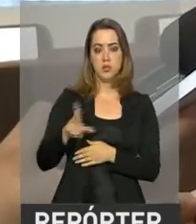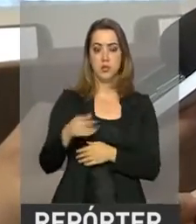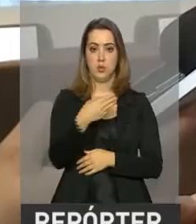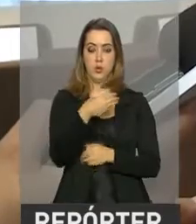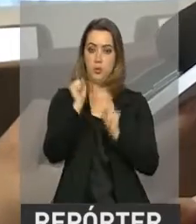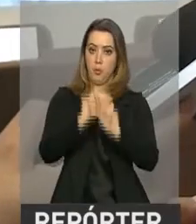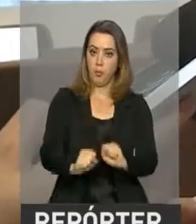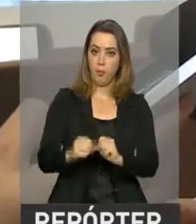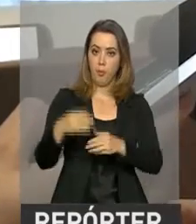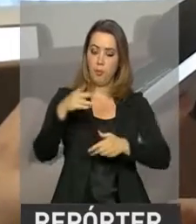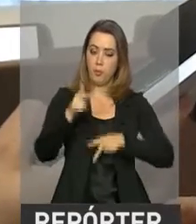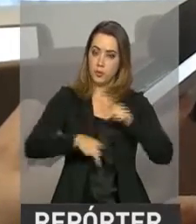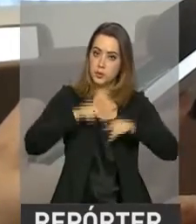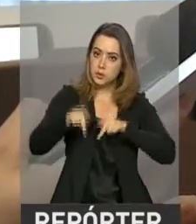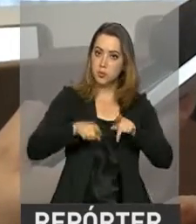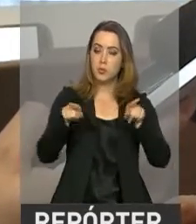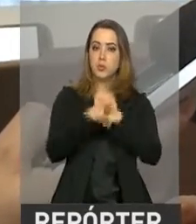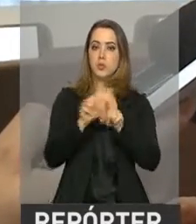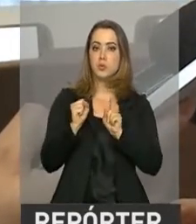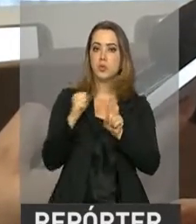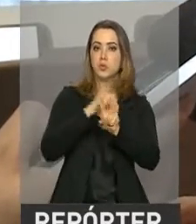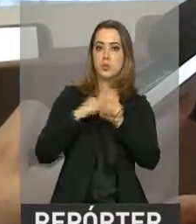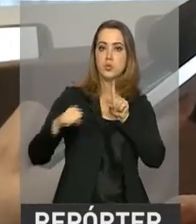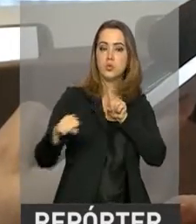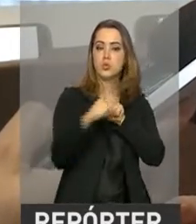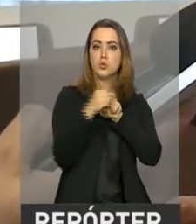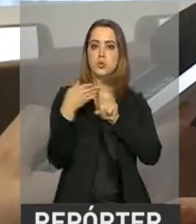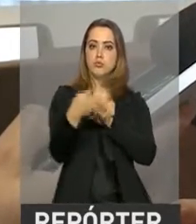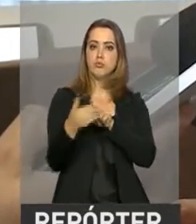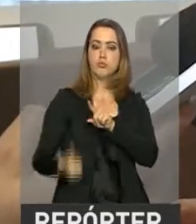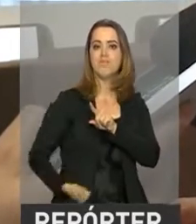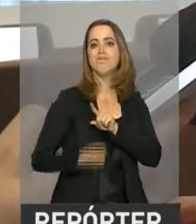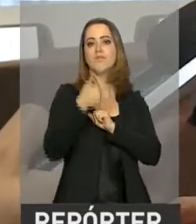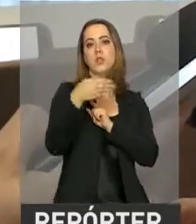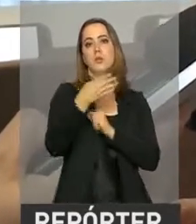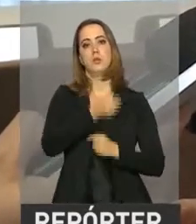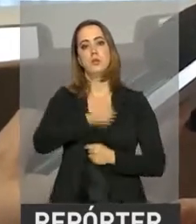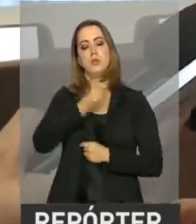público e a sociedade se mobilizando para trabalhar essa menina e que já é mulher.